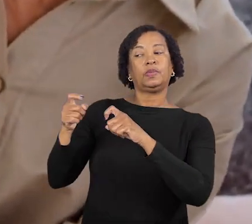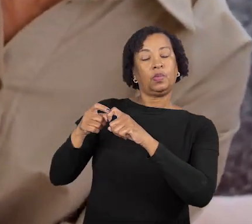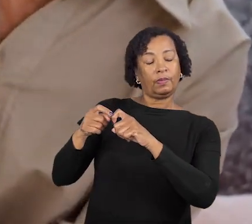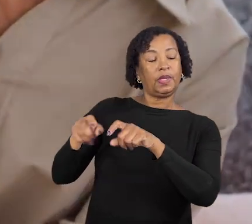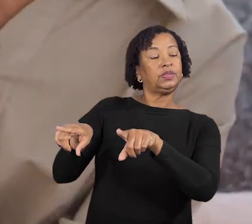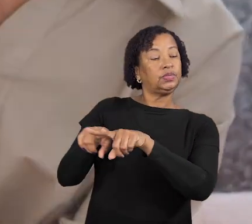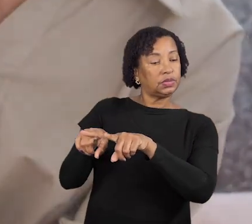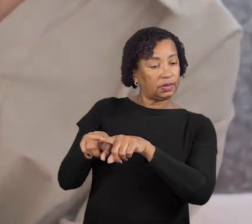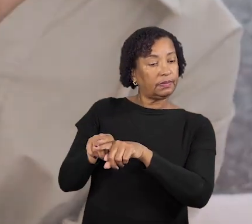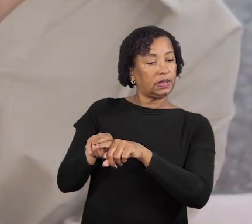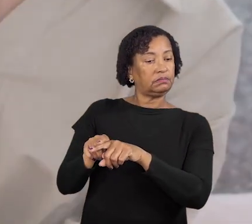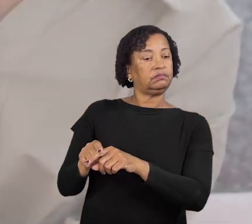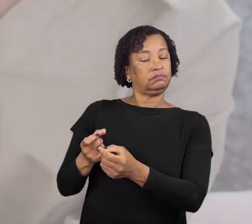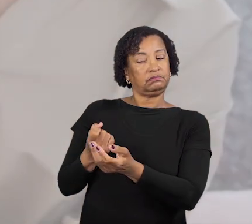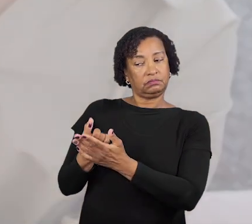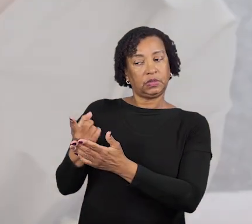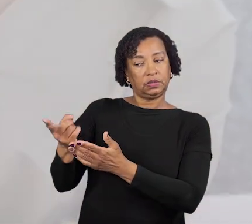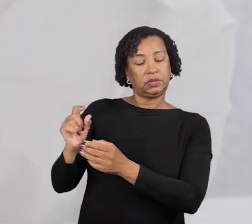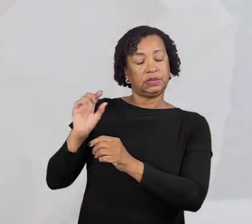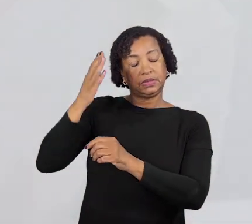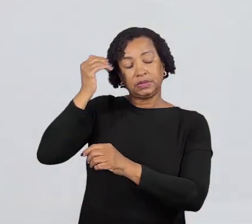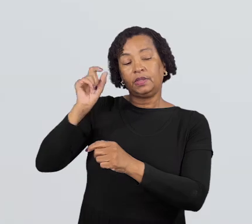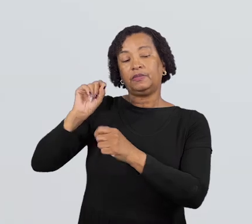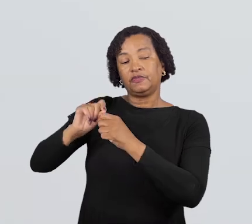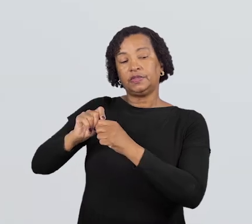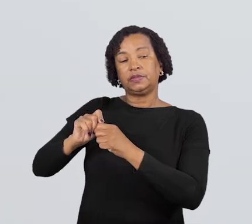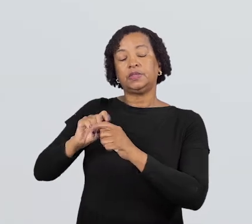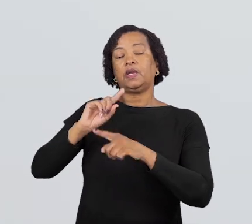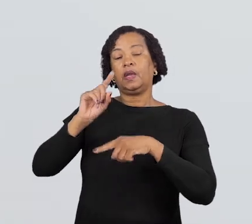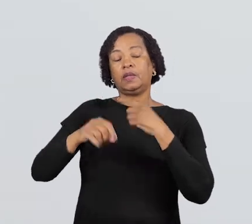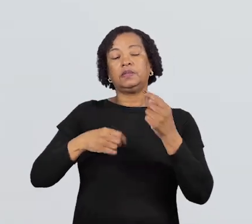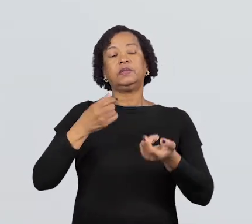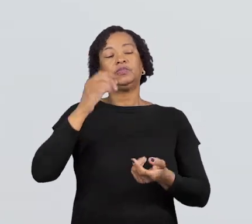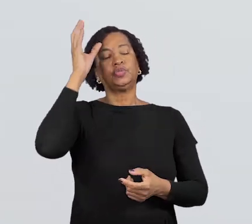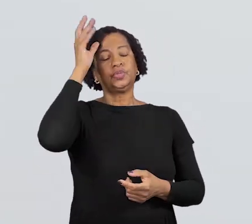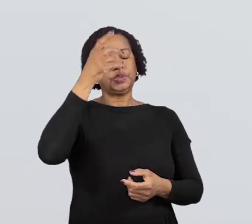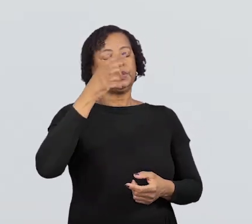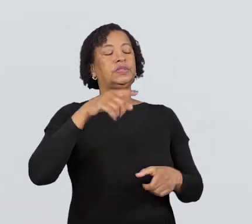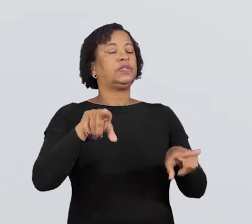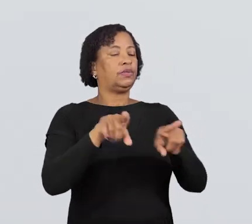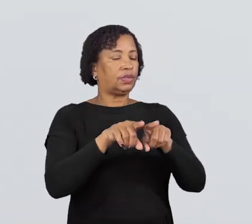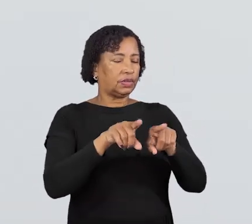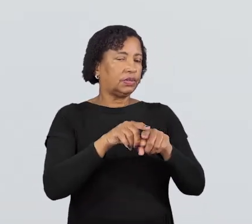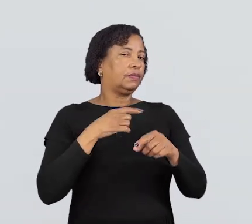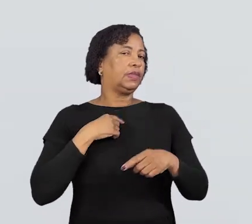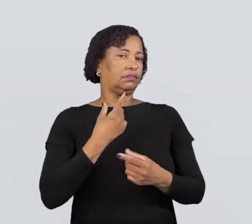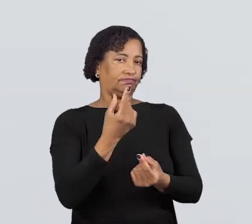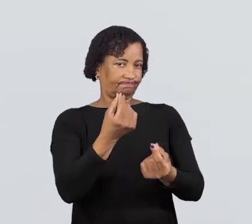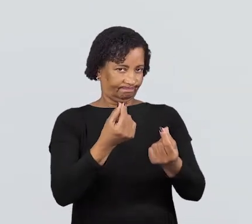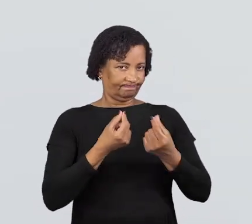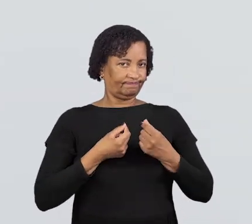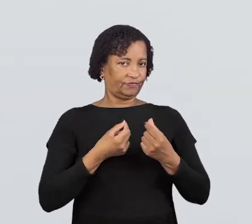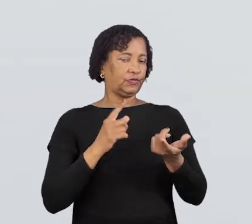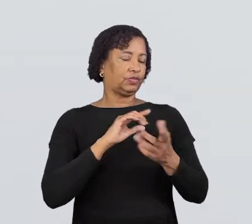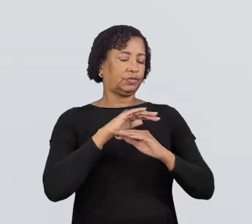ele sabe fazer." Daquele dia em diante, decidi que eu também ganharia por aquilo